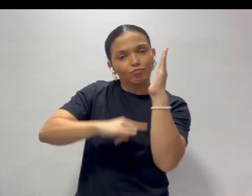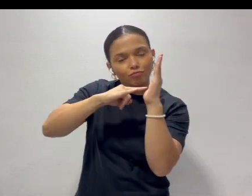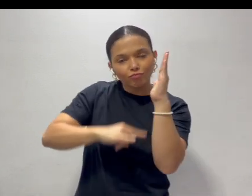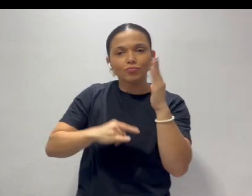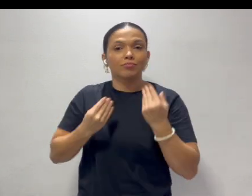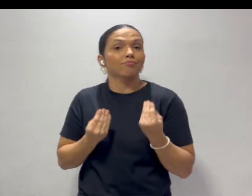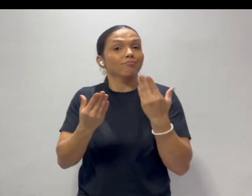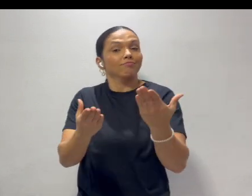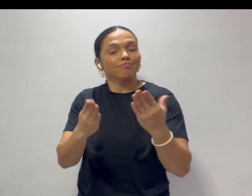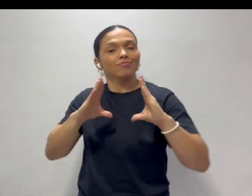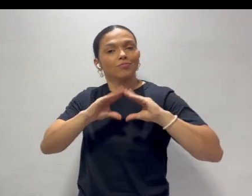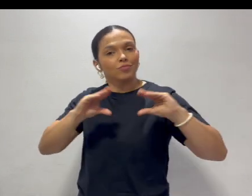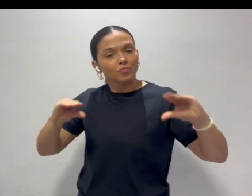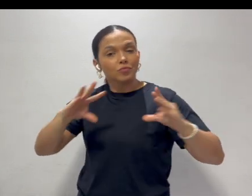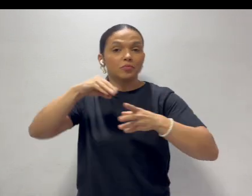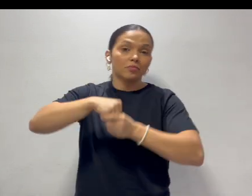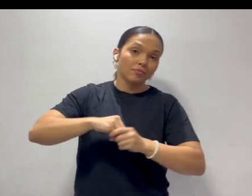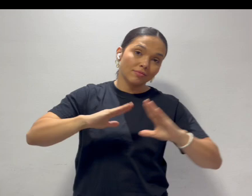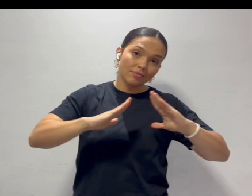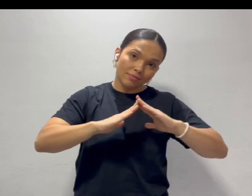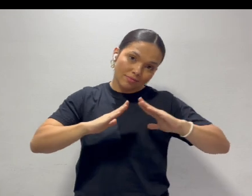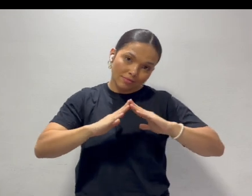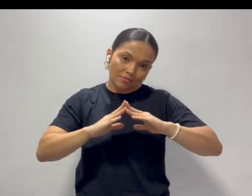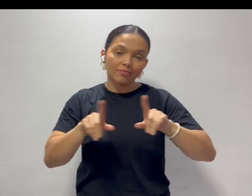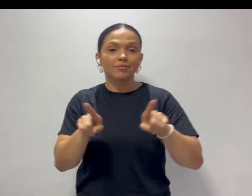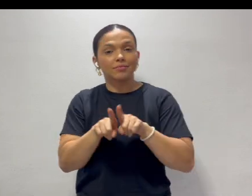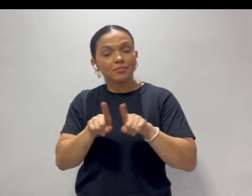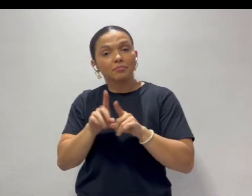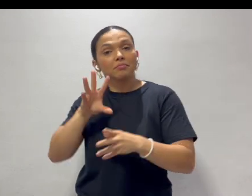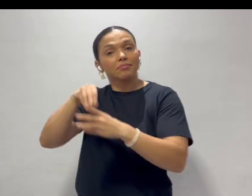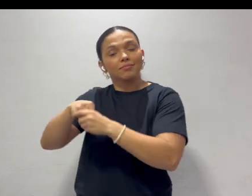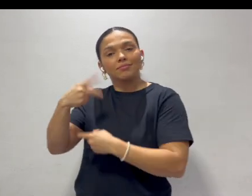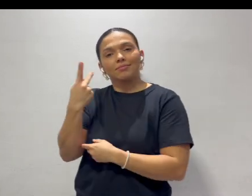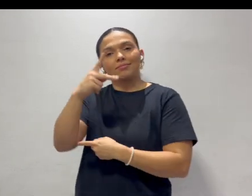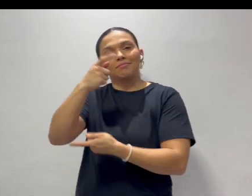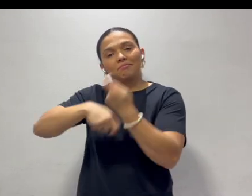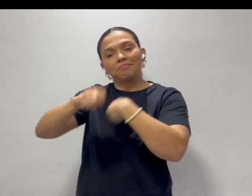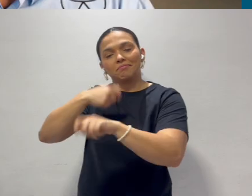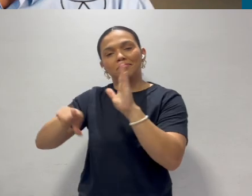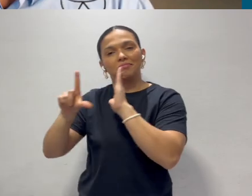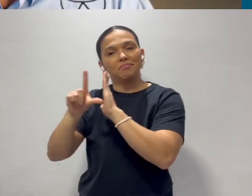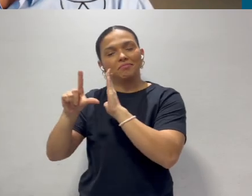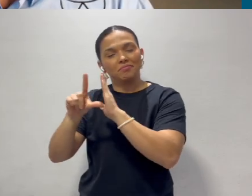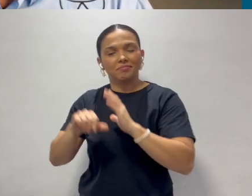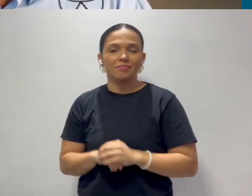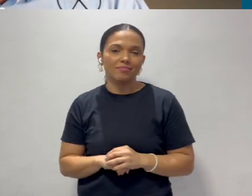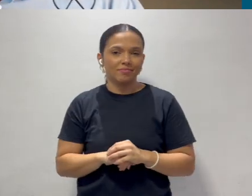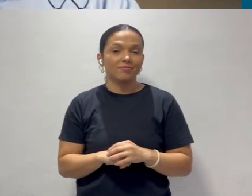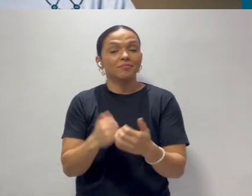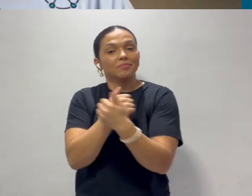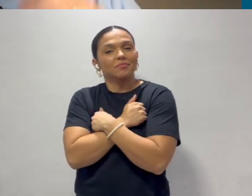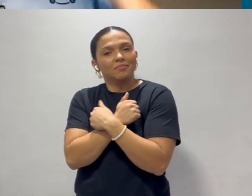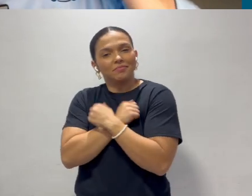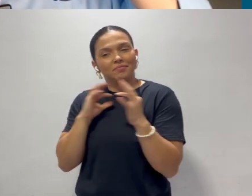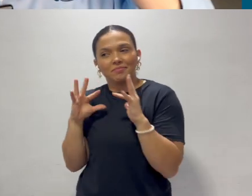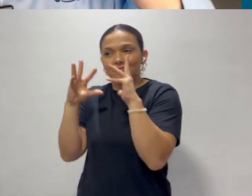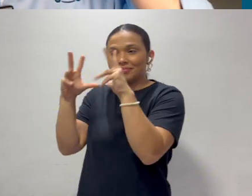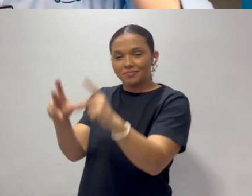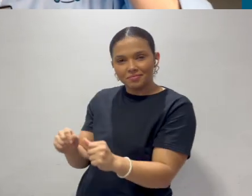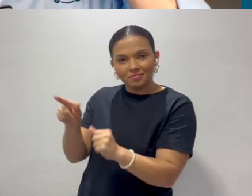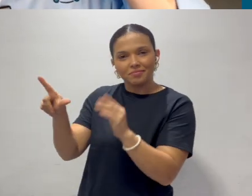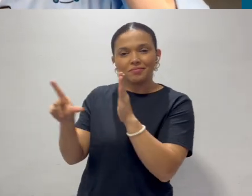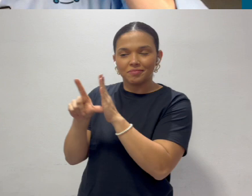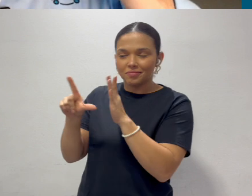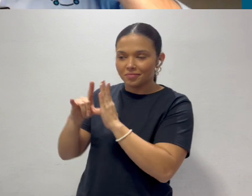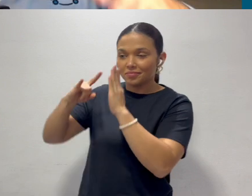garantir assim um baita de um conforto, tanto na sua residência quanto no seu comércio. Um grande abraço a todos os elevadores